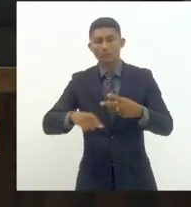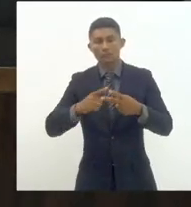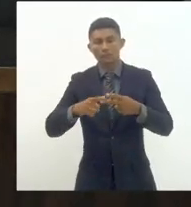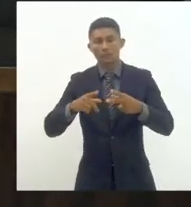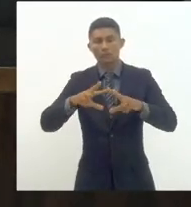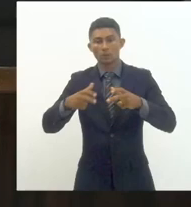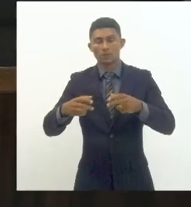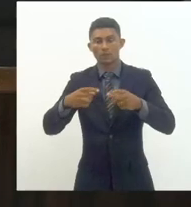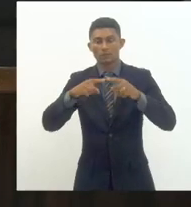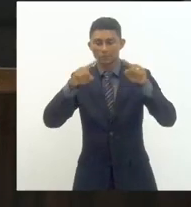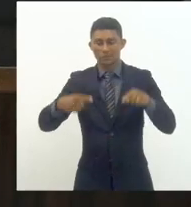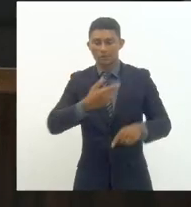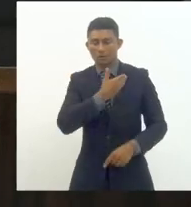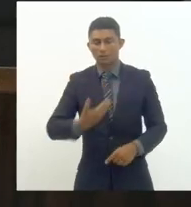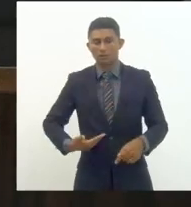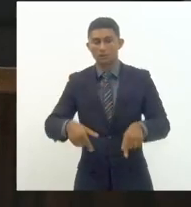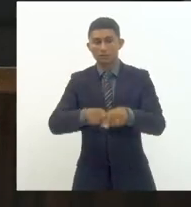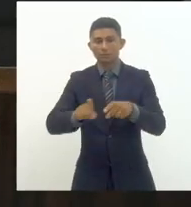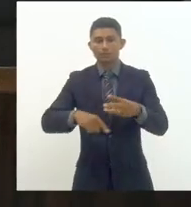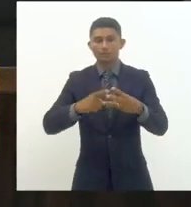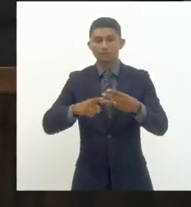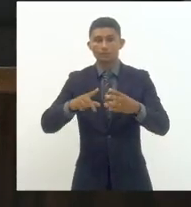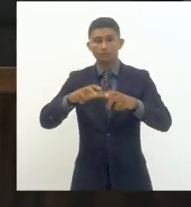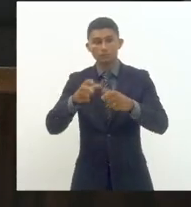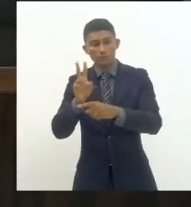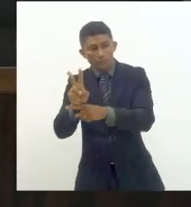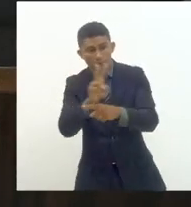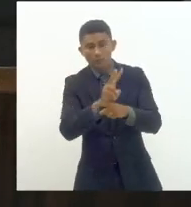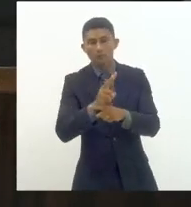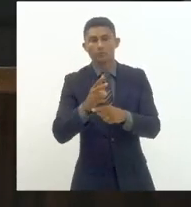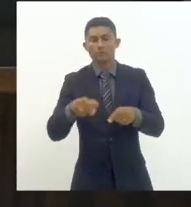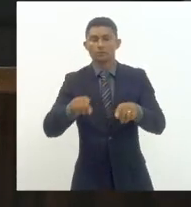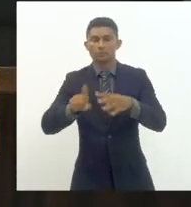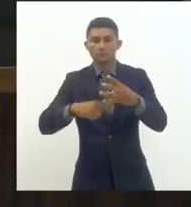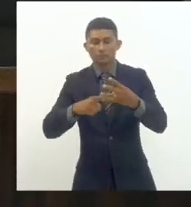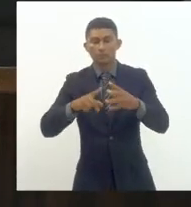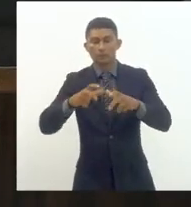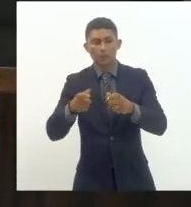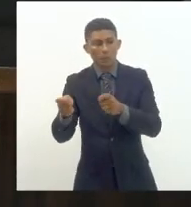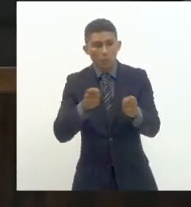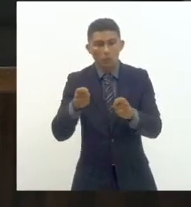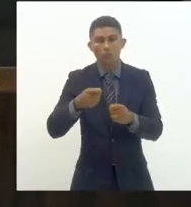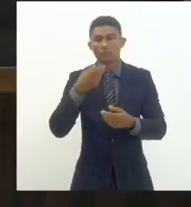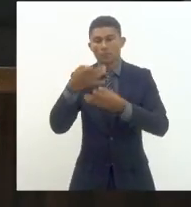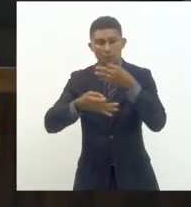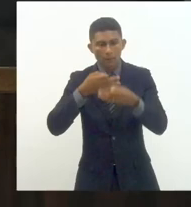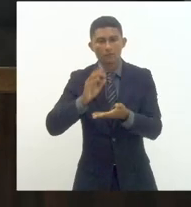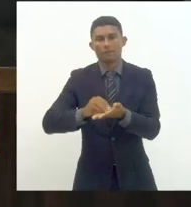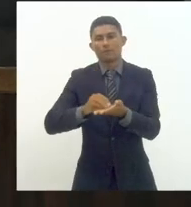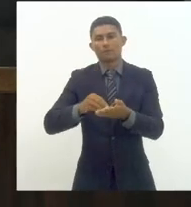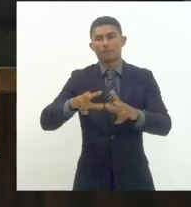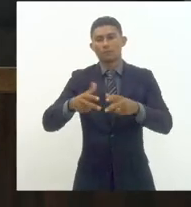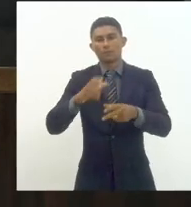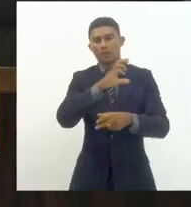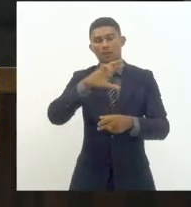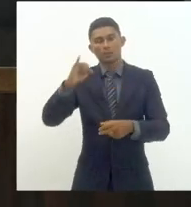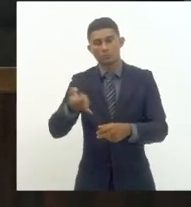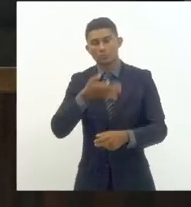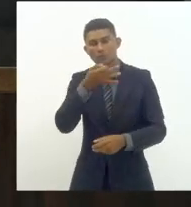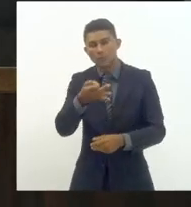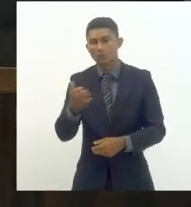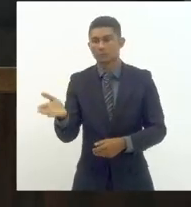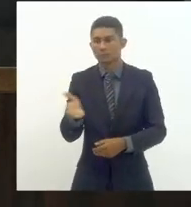Públicos de Educação e de Orçamento, Finanças, Fiscalização e Controle. Para emitir parecer pela Comissão de Constituição e Justiça,